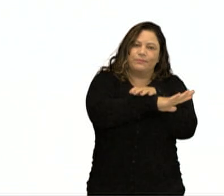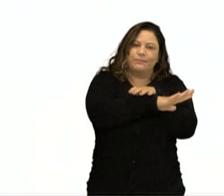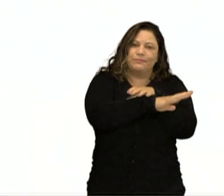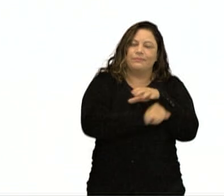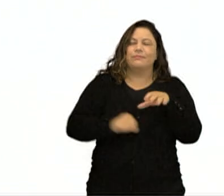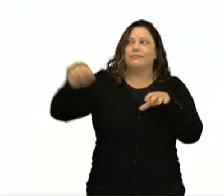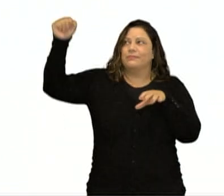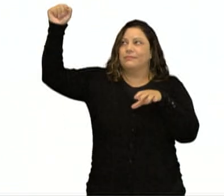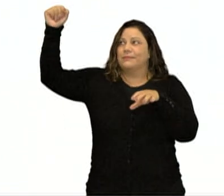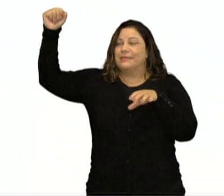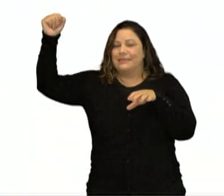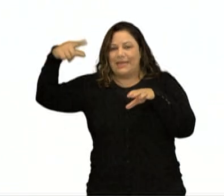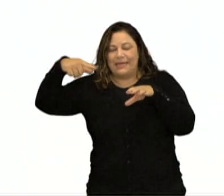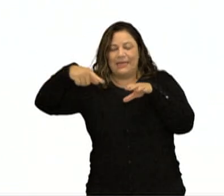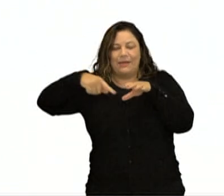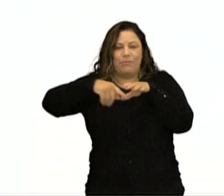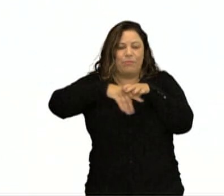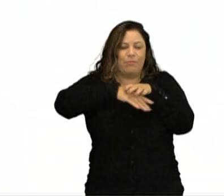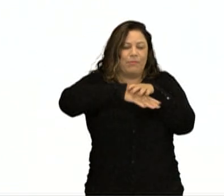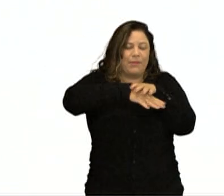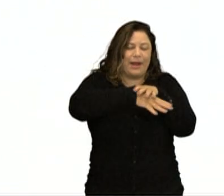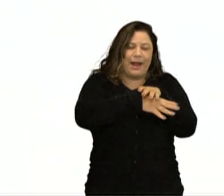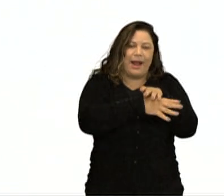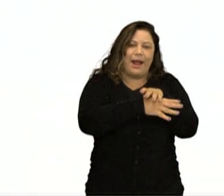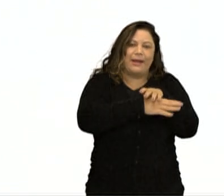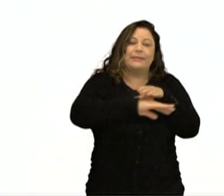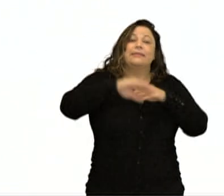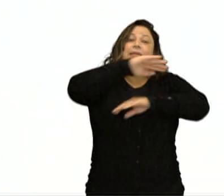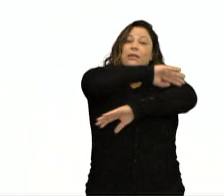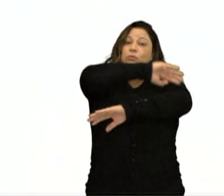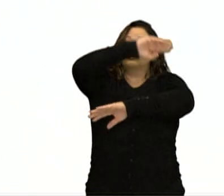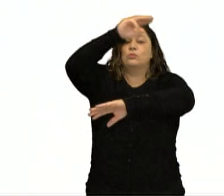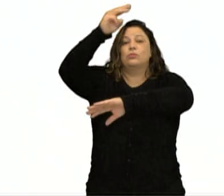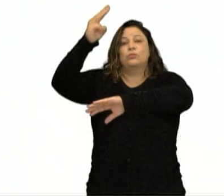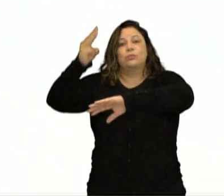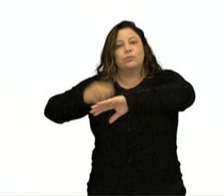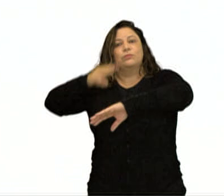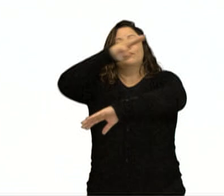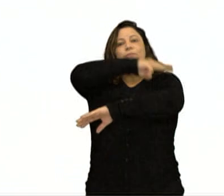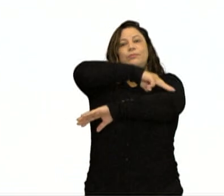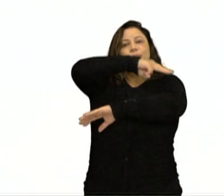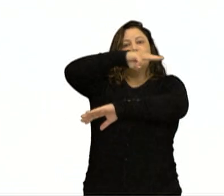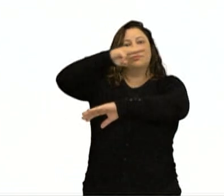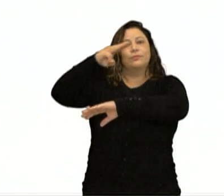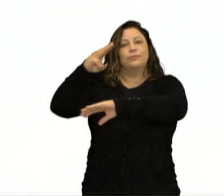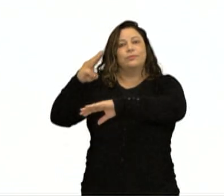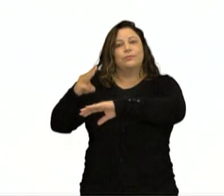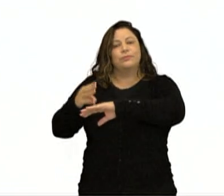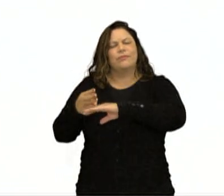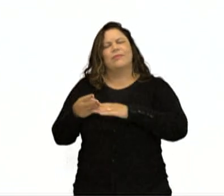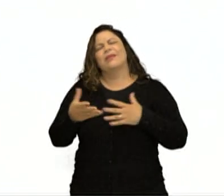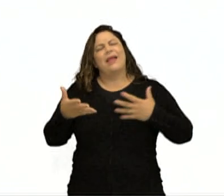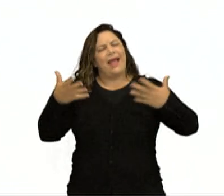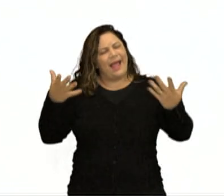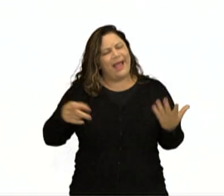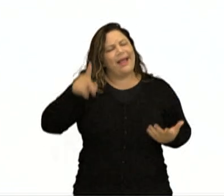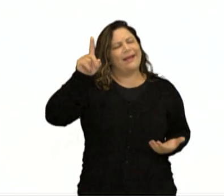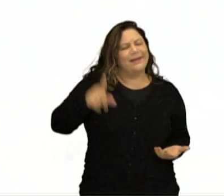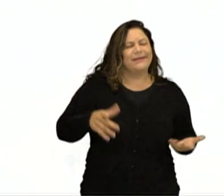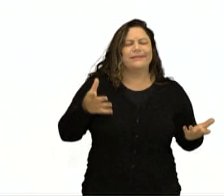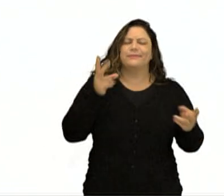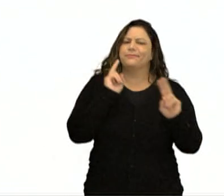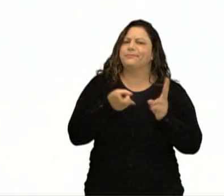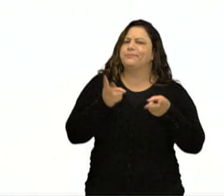a luz solar refrata na gota de água. Então, sofre refração. E aí, pessoal, o que acontece? O arco-íris, ele sempre